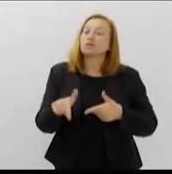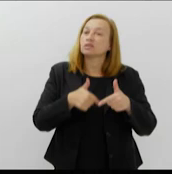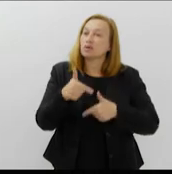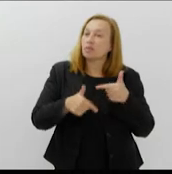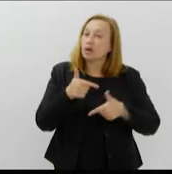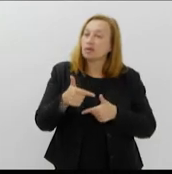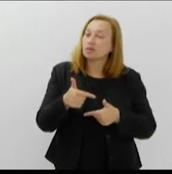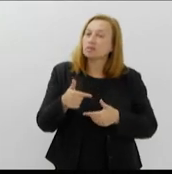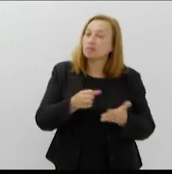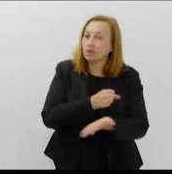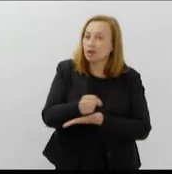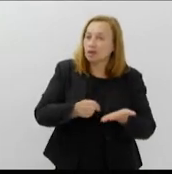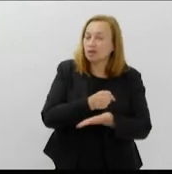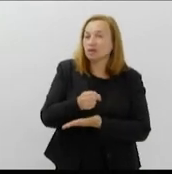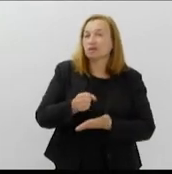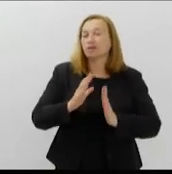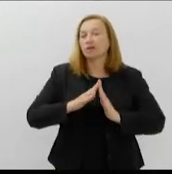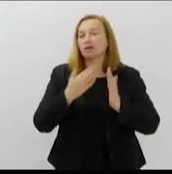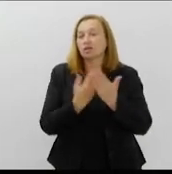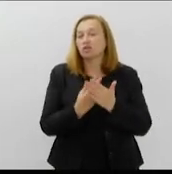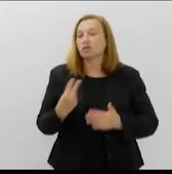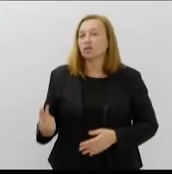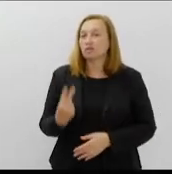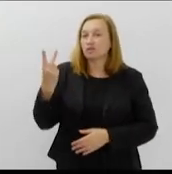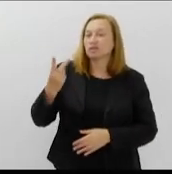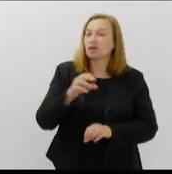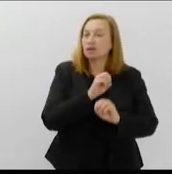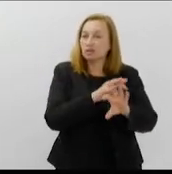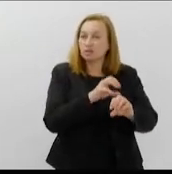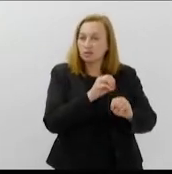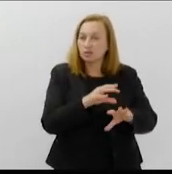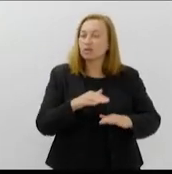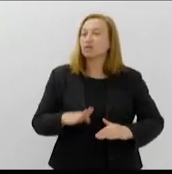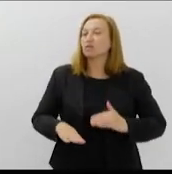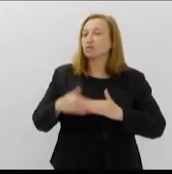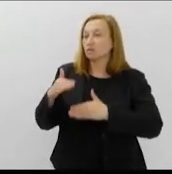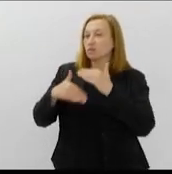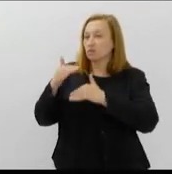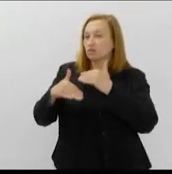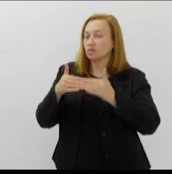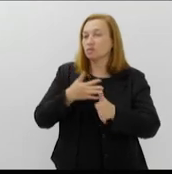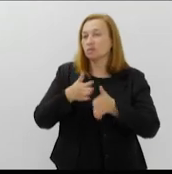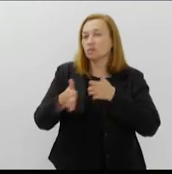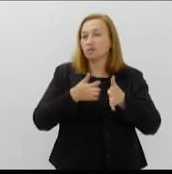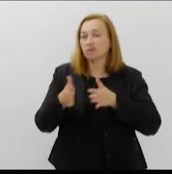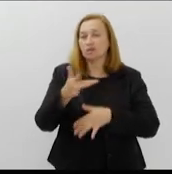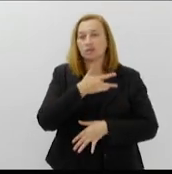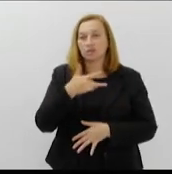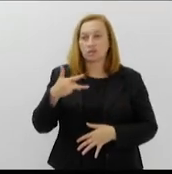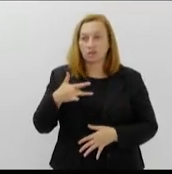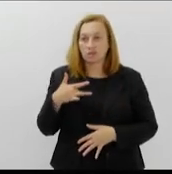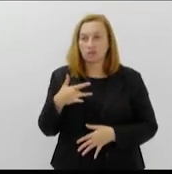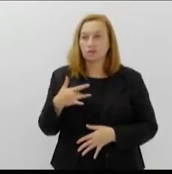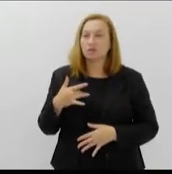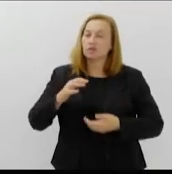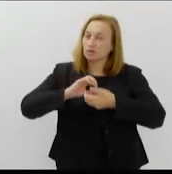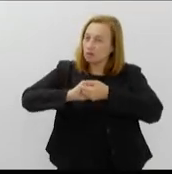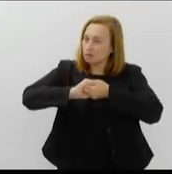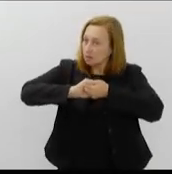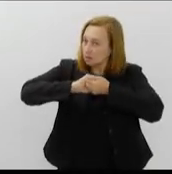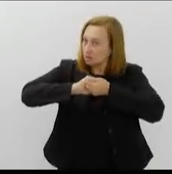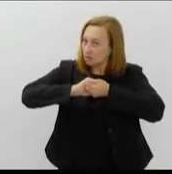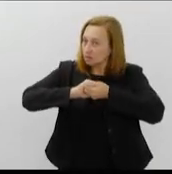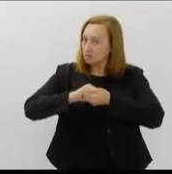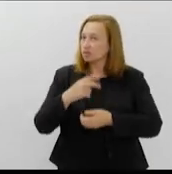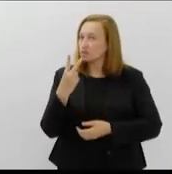à escola é valorizar tanto a educação como desenvolver o acesso à saúde. Estar de mãos dadas com